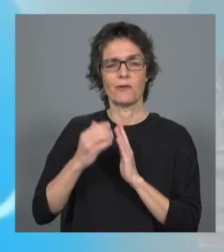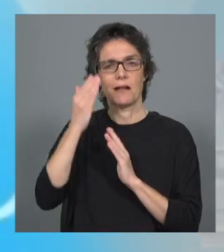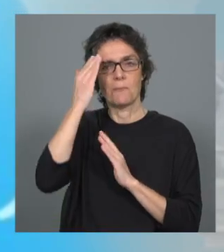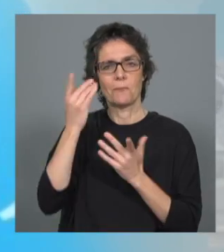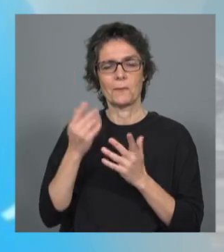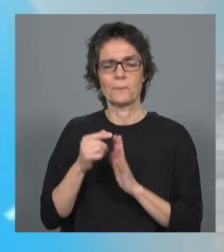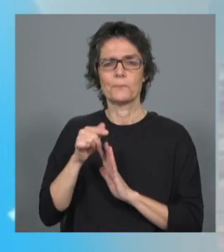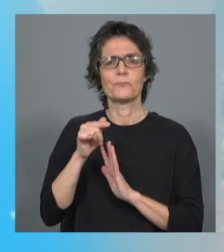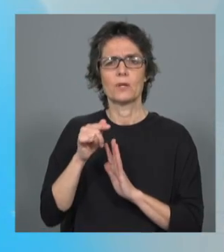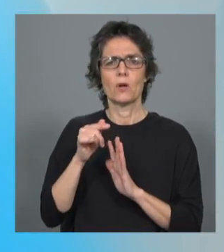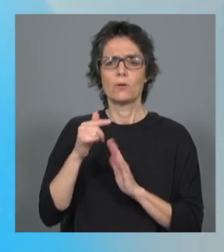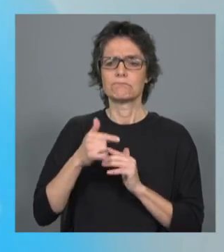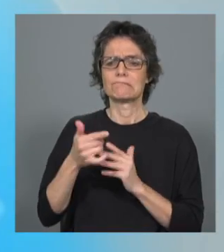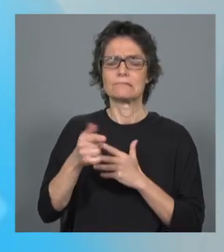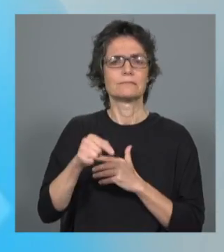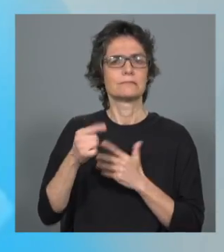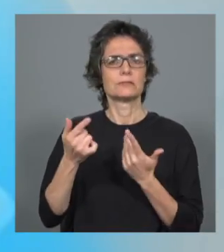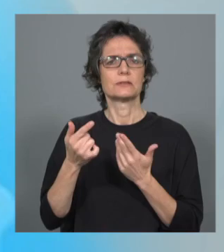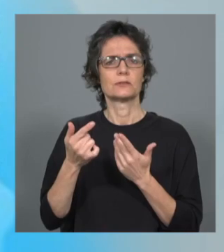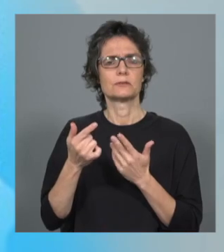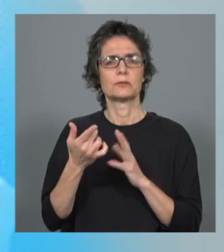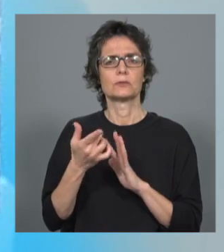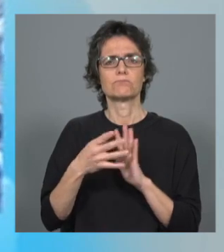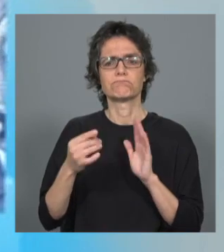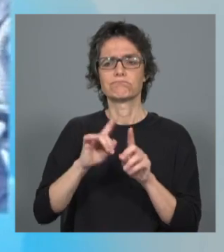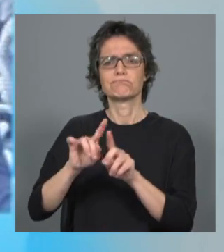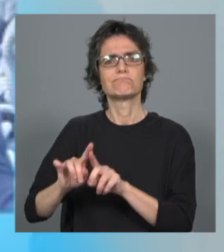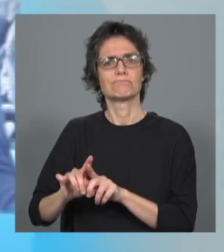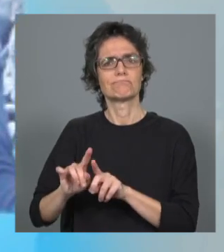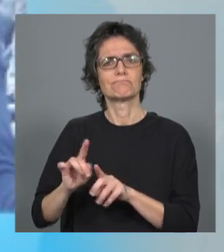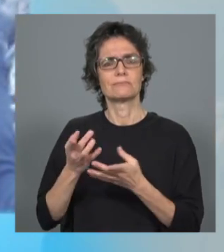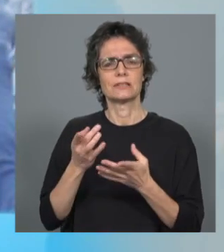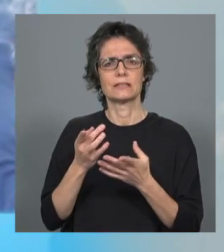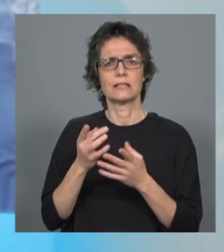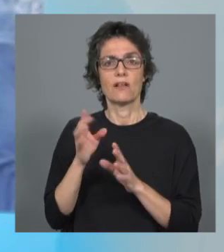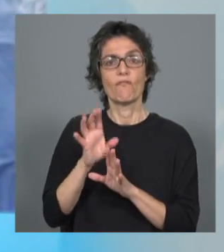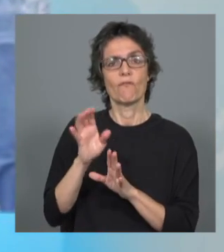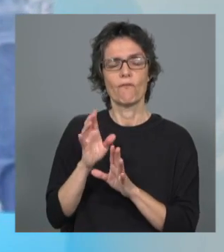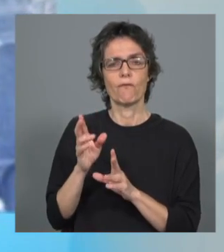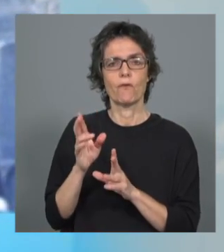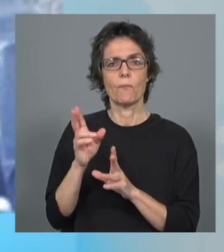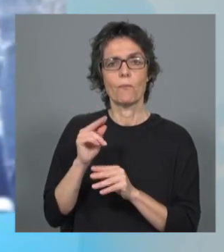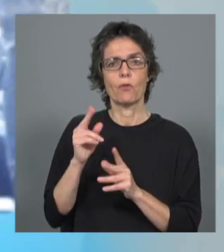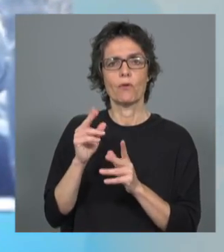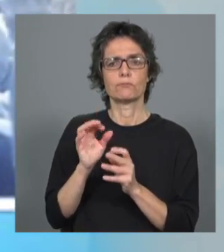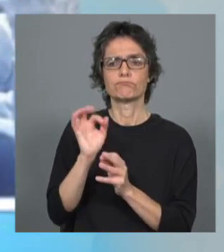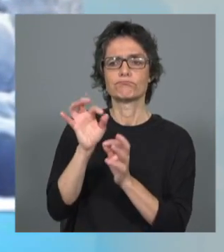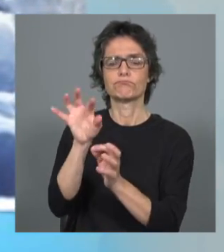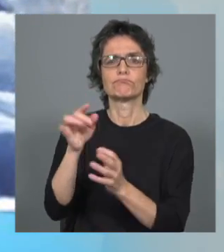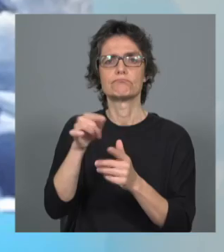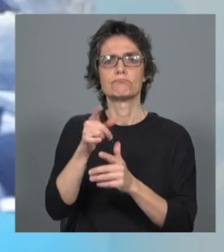quanto distintos, não é? Desta vez há esta abordagem, tanto ao longo desta semana, também